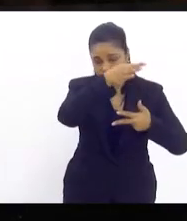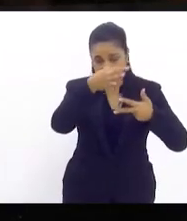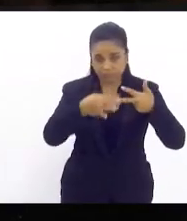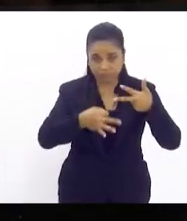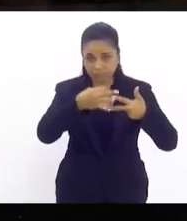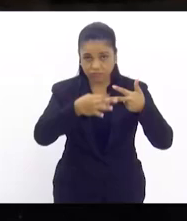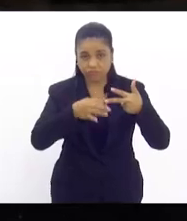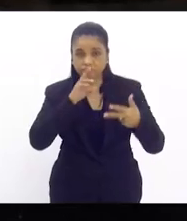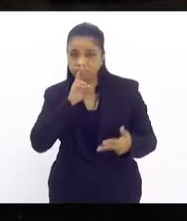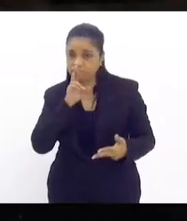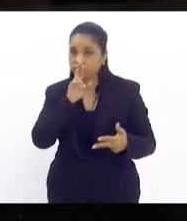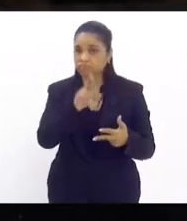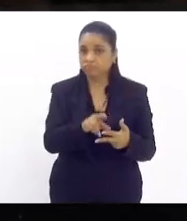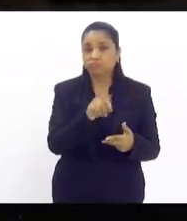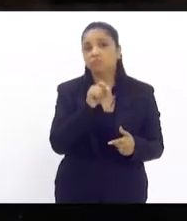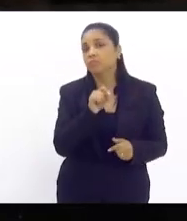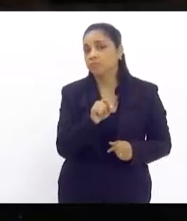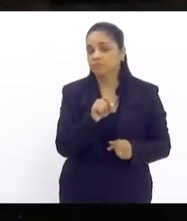um resultado